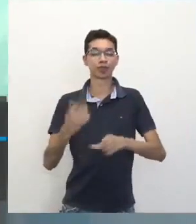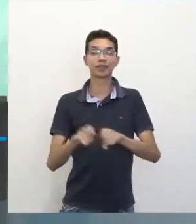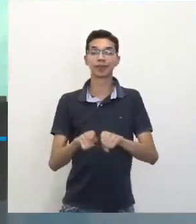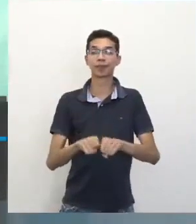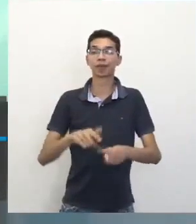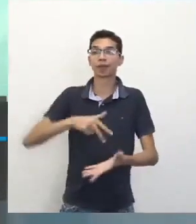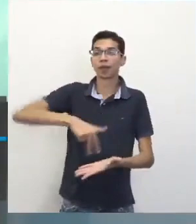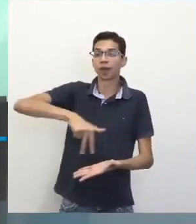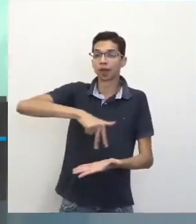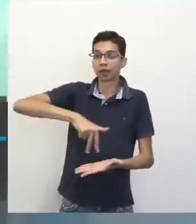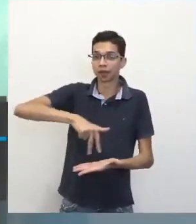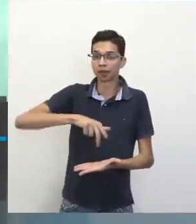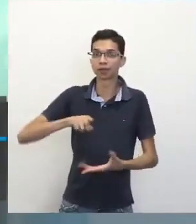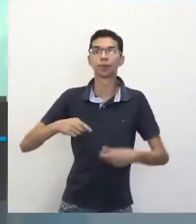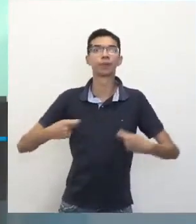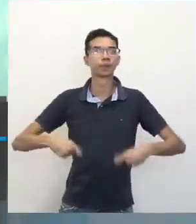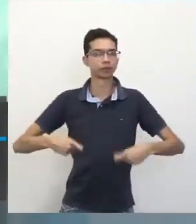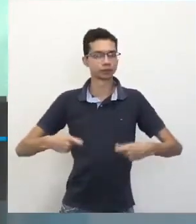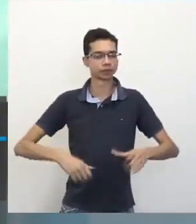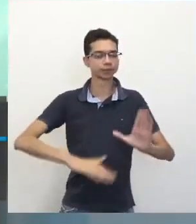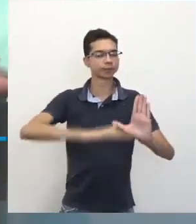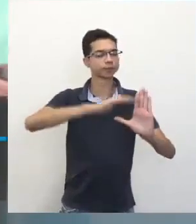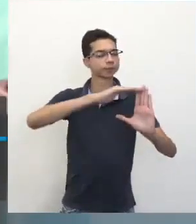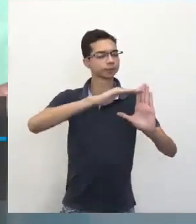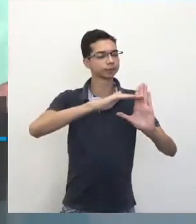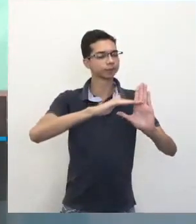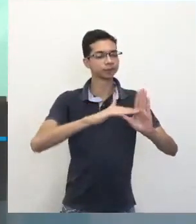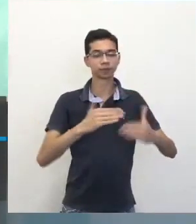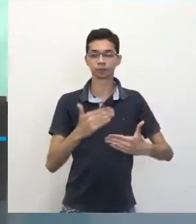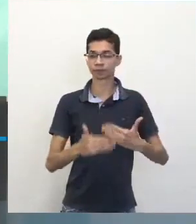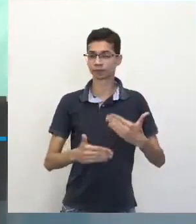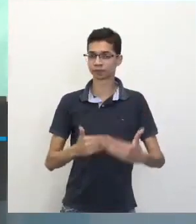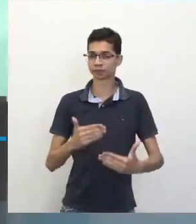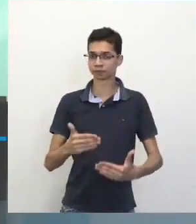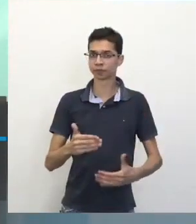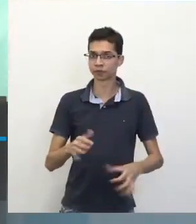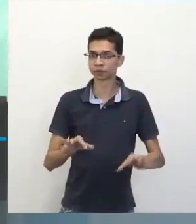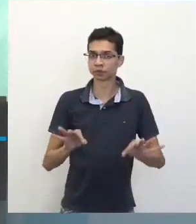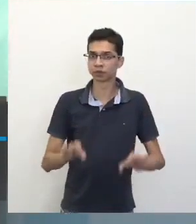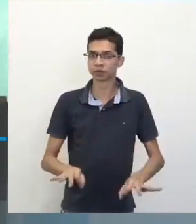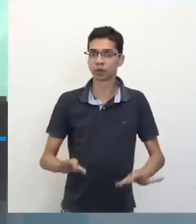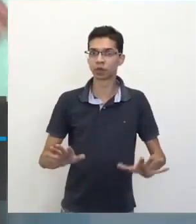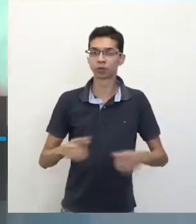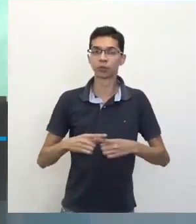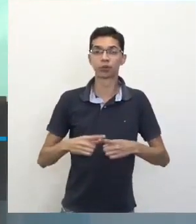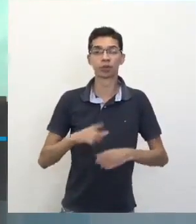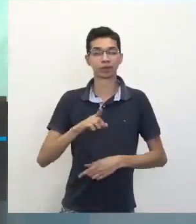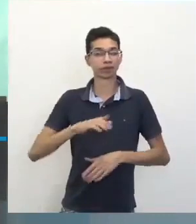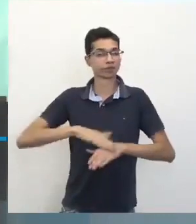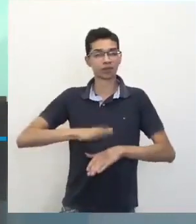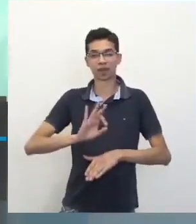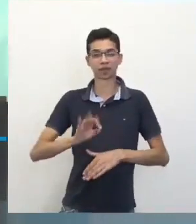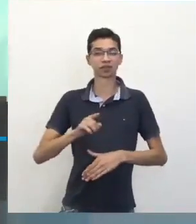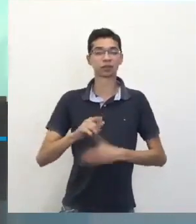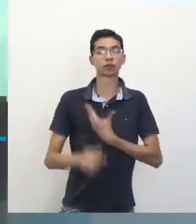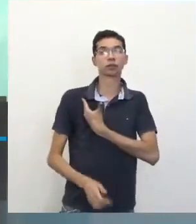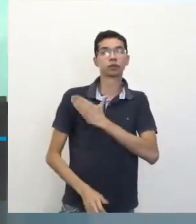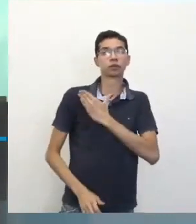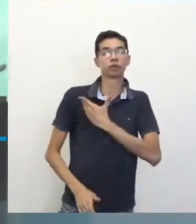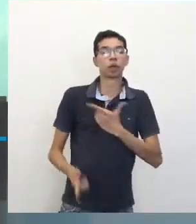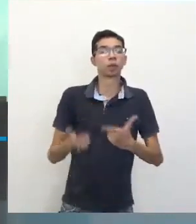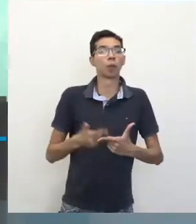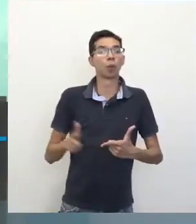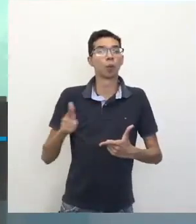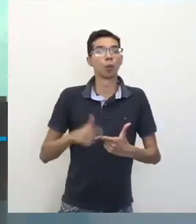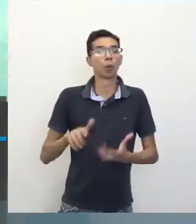Gente, tem que levar o passo a passo a sério, porque senão, né, você vai ter muitos problemas e todo projeto que você fizer, você